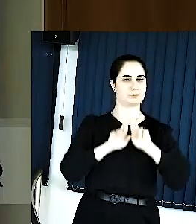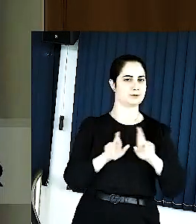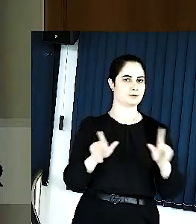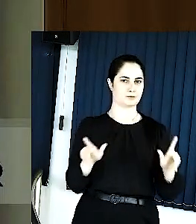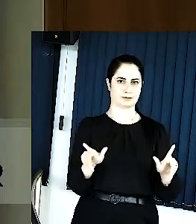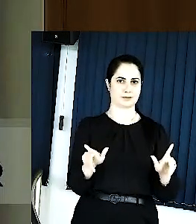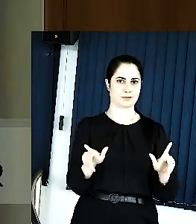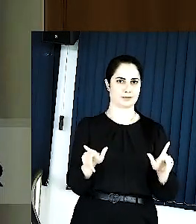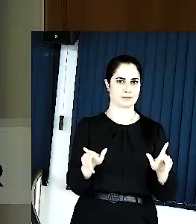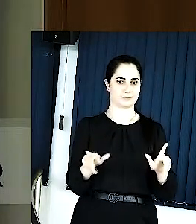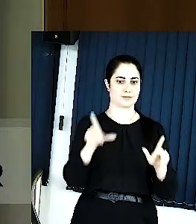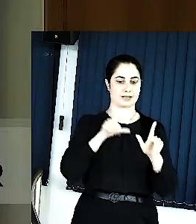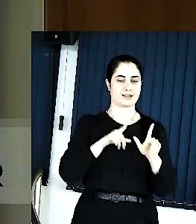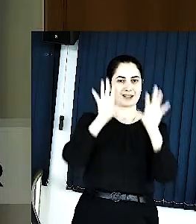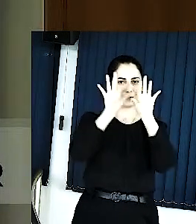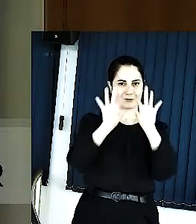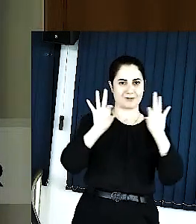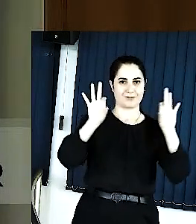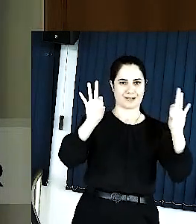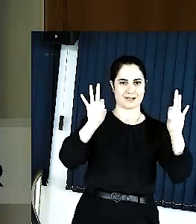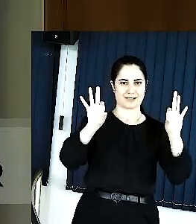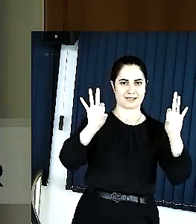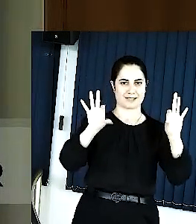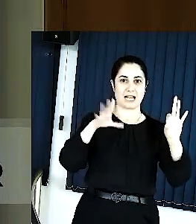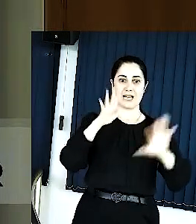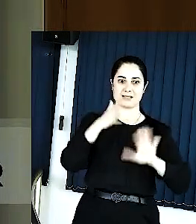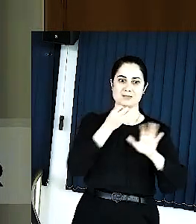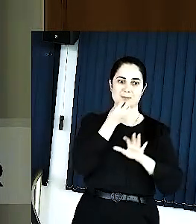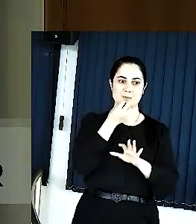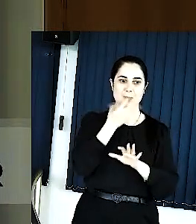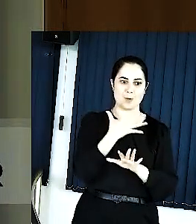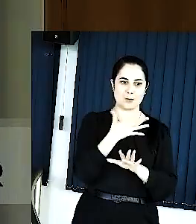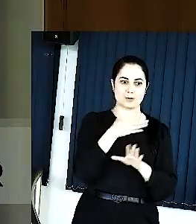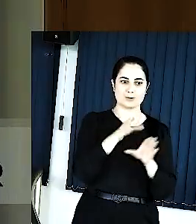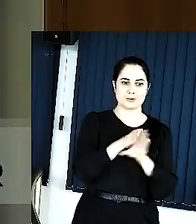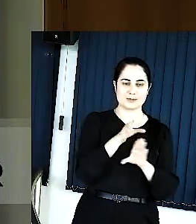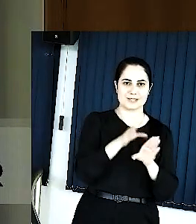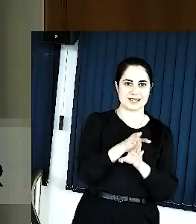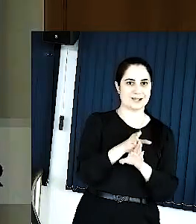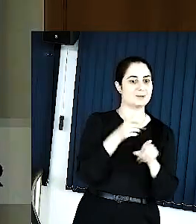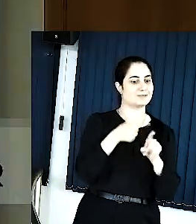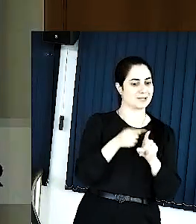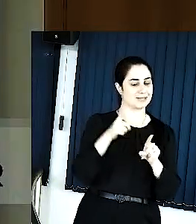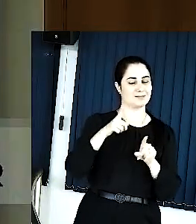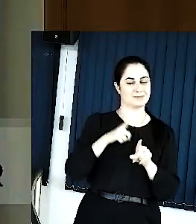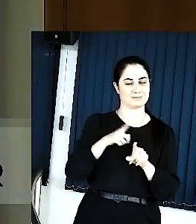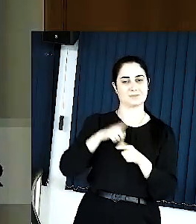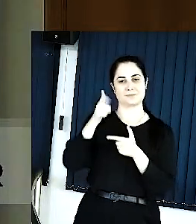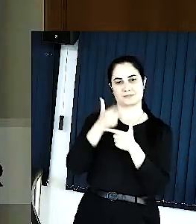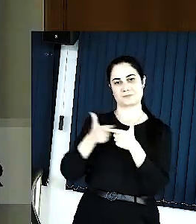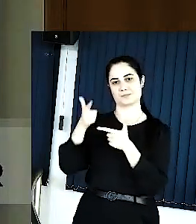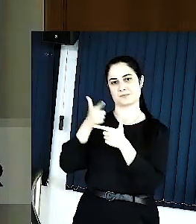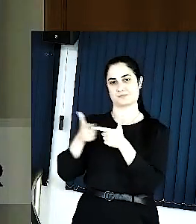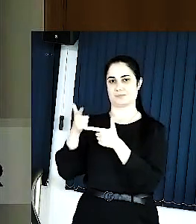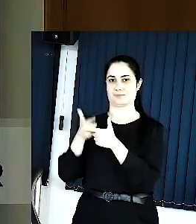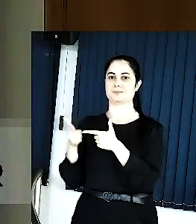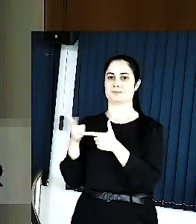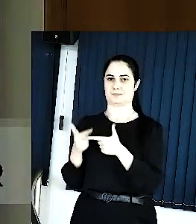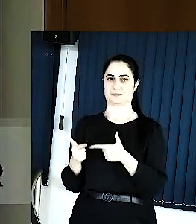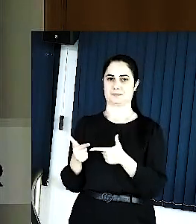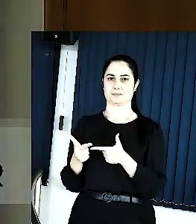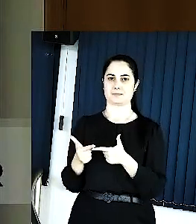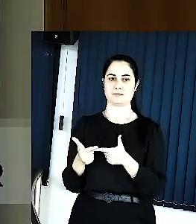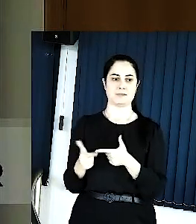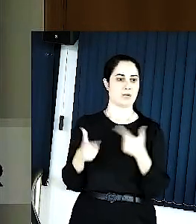diferente. São frases que às vezes são ditas com boa intenção, mas tem um custo muito alto.